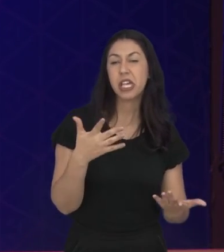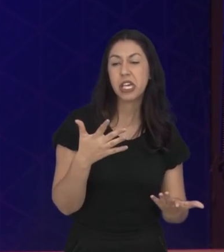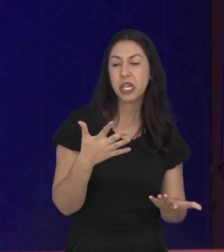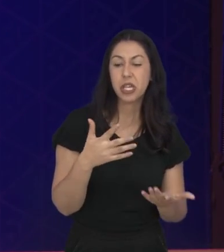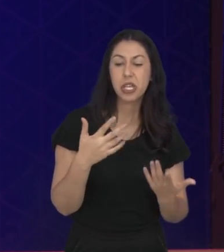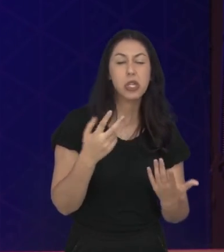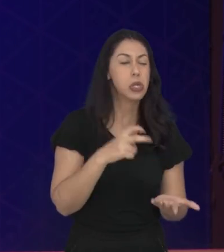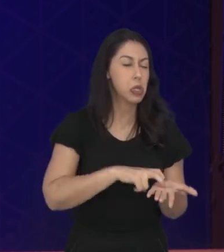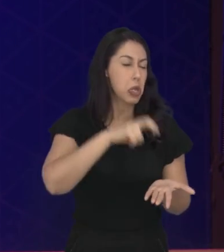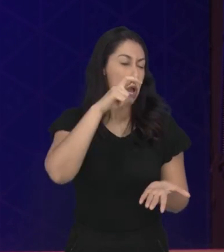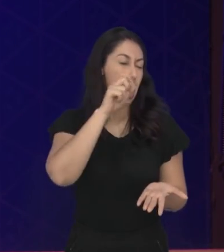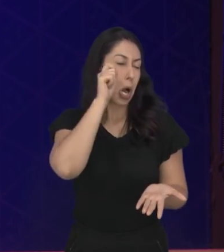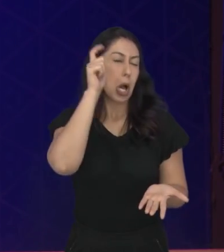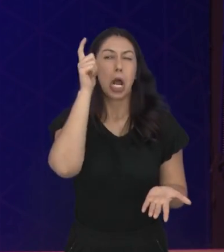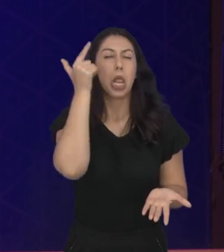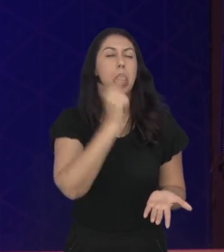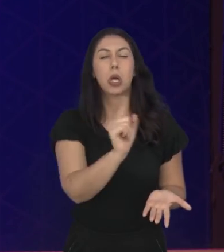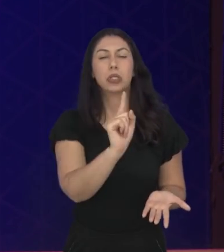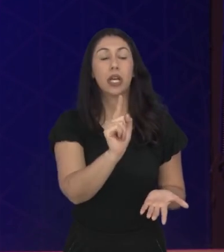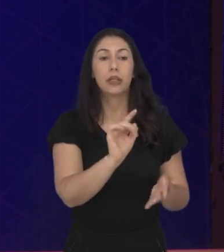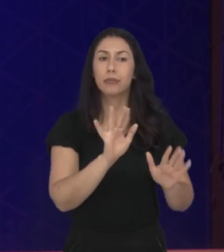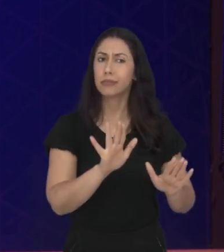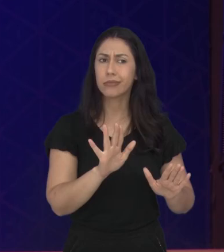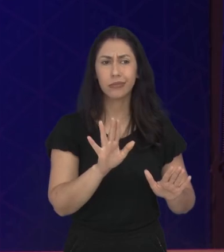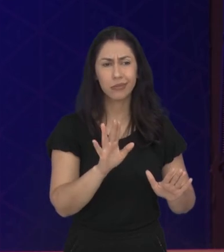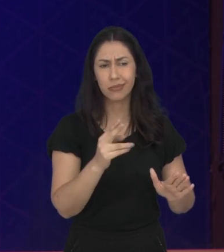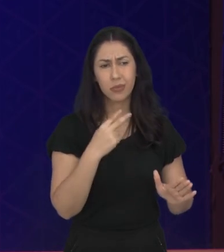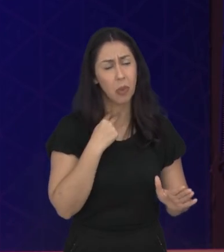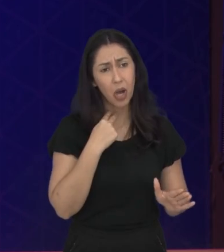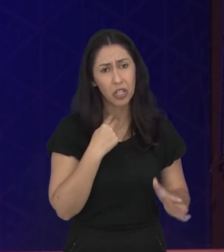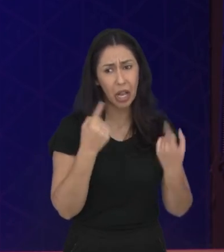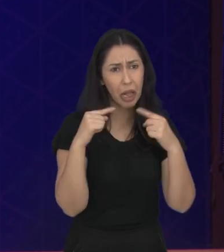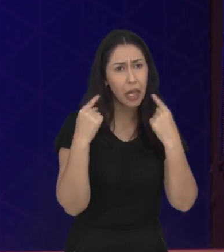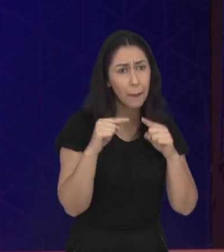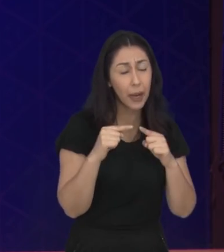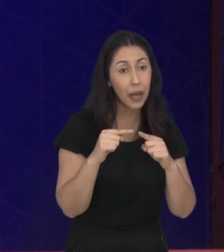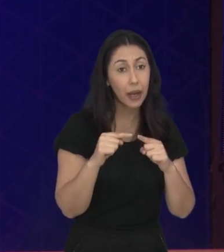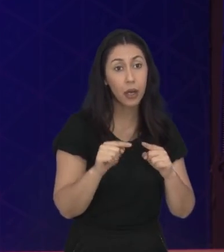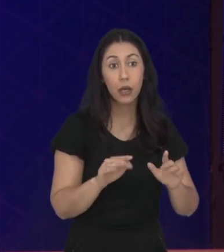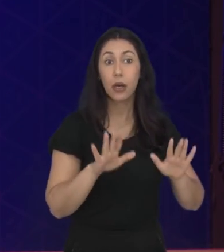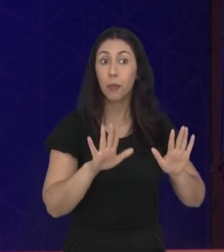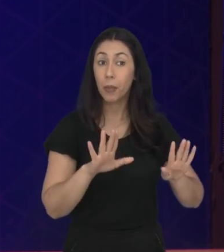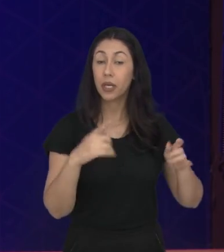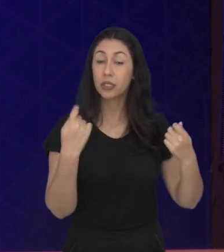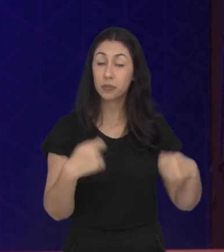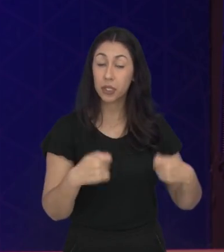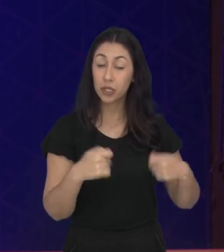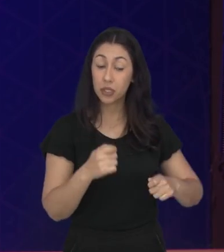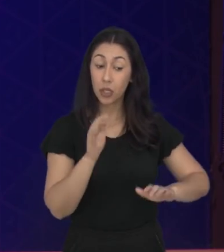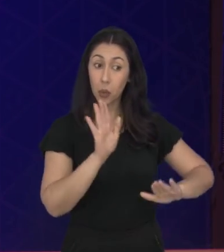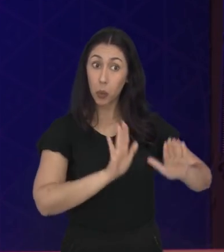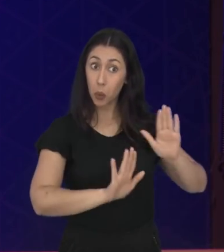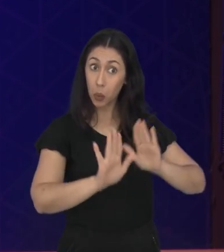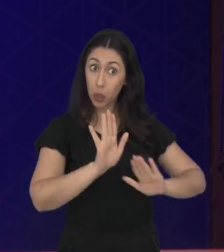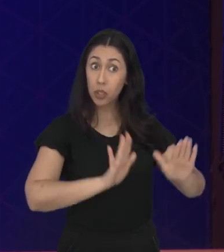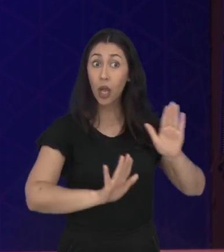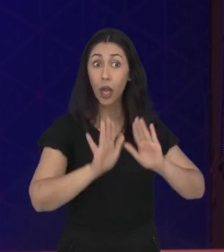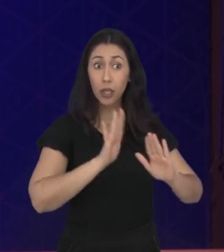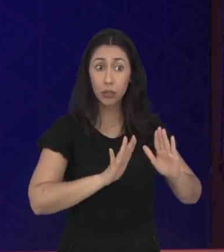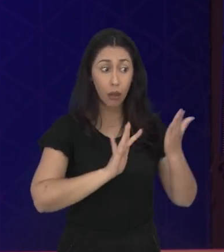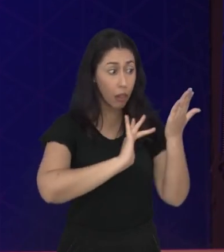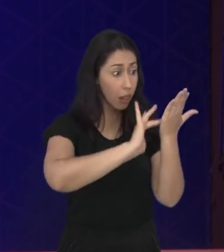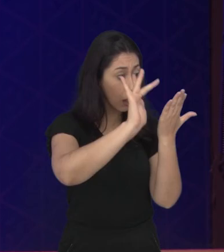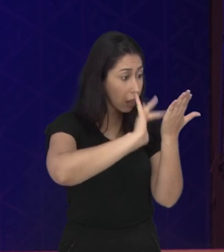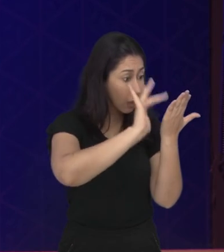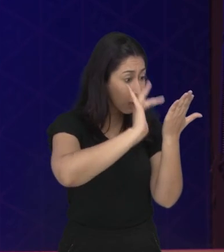que trabalha, mas assim, indo dormir mais tarde e acordando mais tarde. Mas também tem essa questão de pessoas que precisam acordar muito